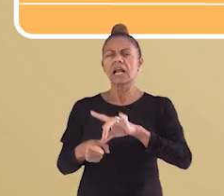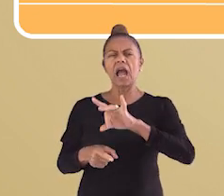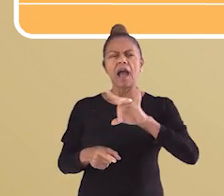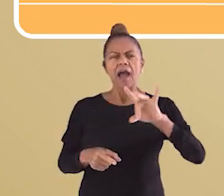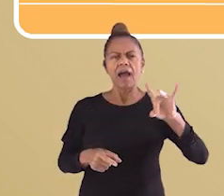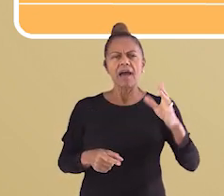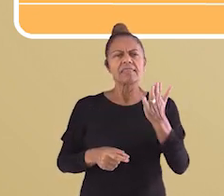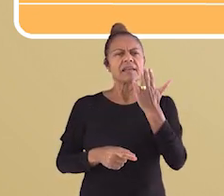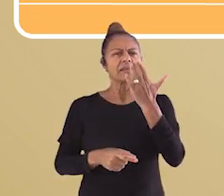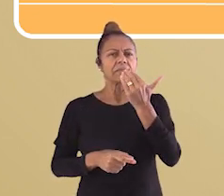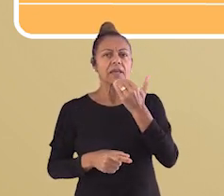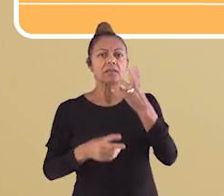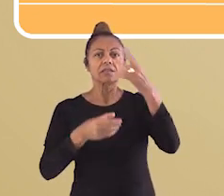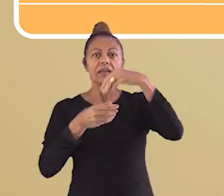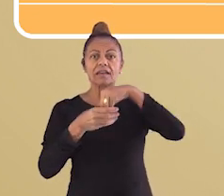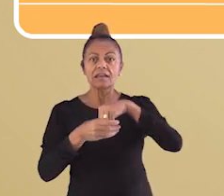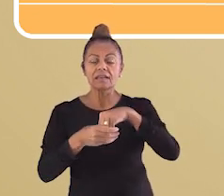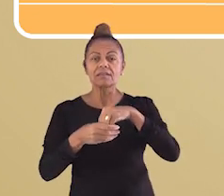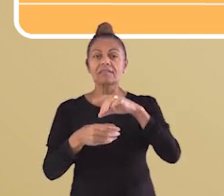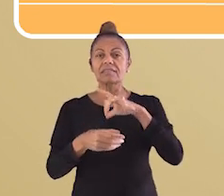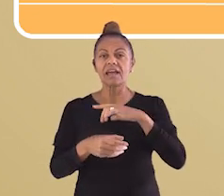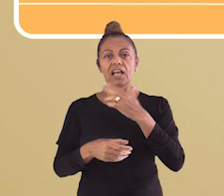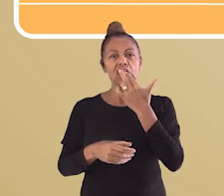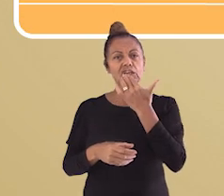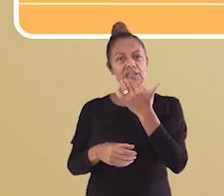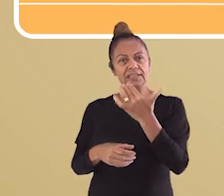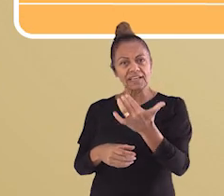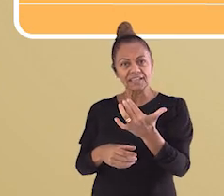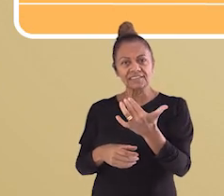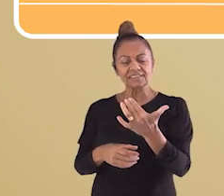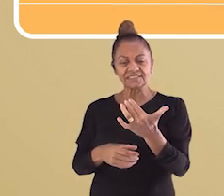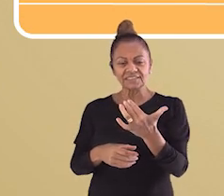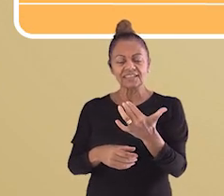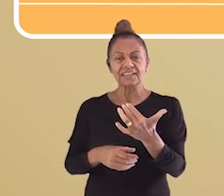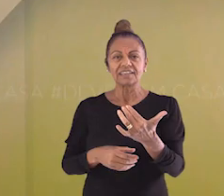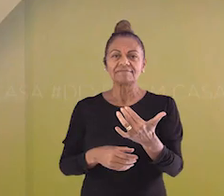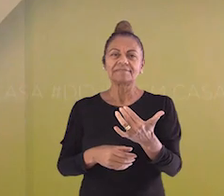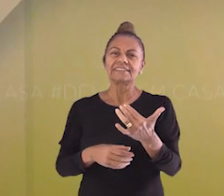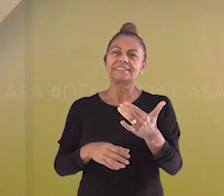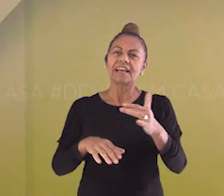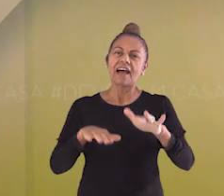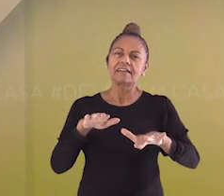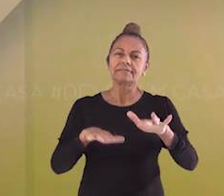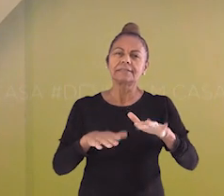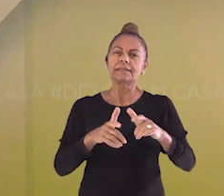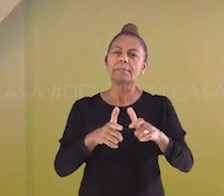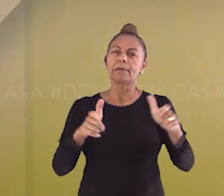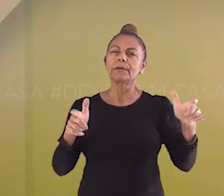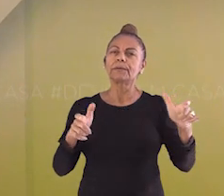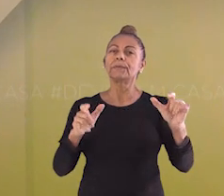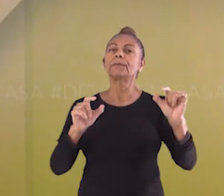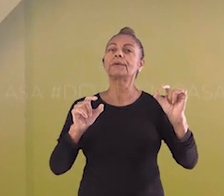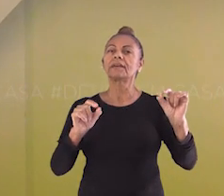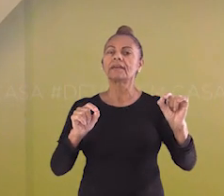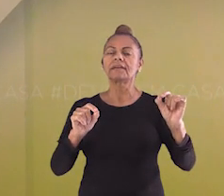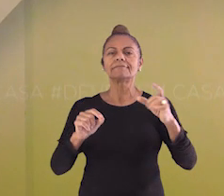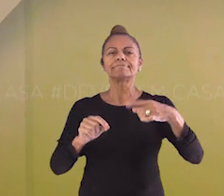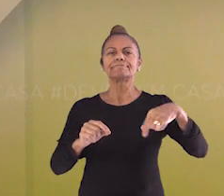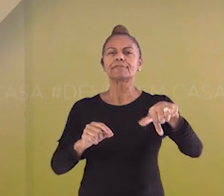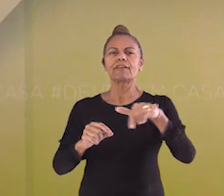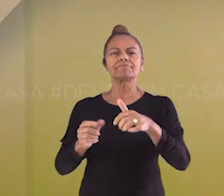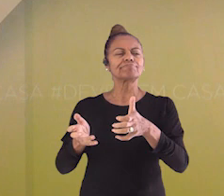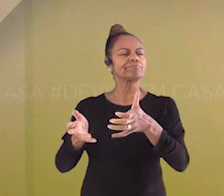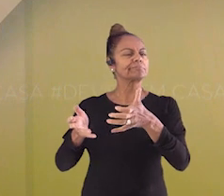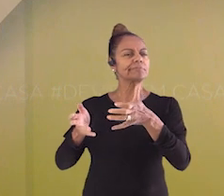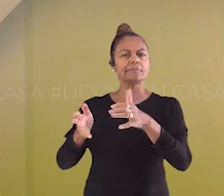estão, inclusive, nas partes que descartamos. E é sobre comidas saudáveis a aula de